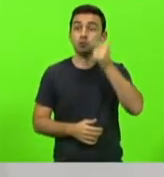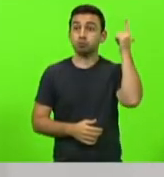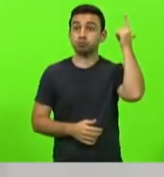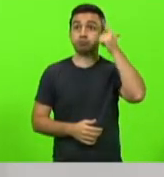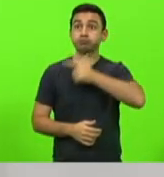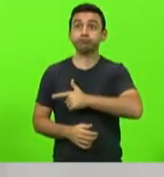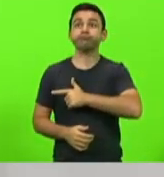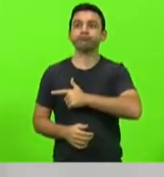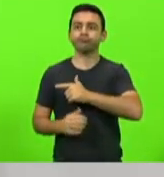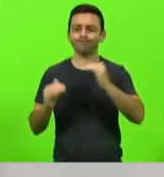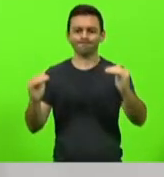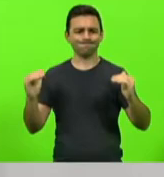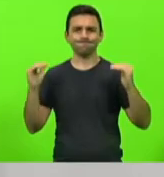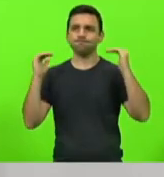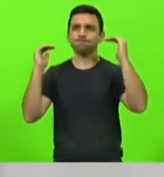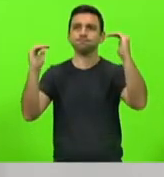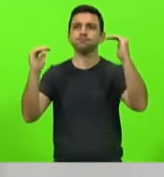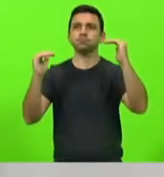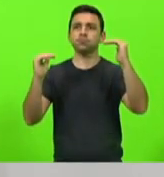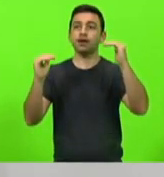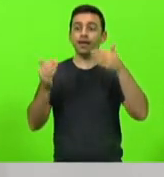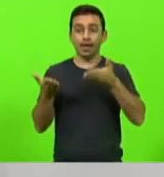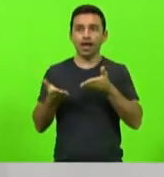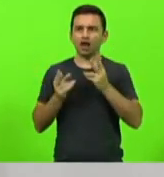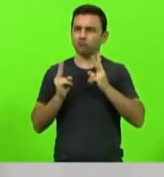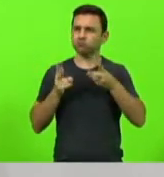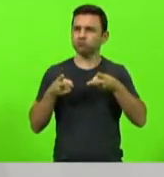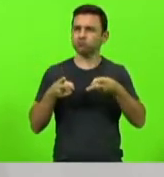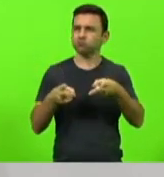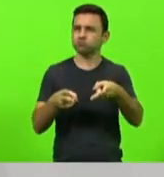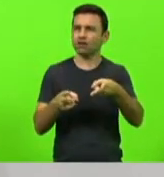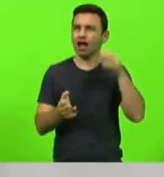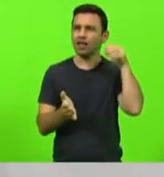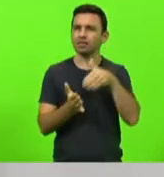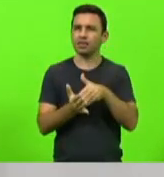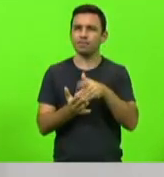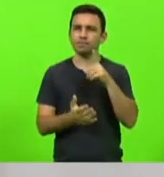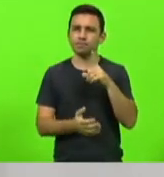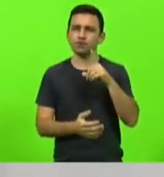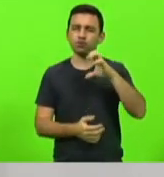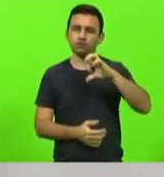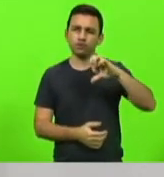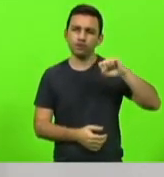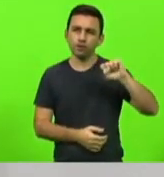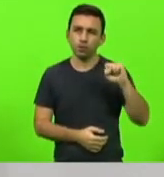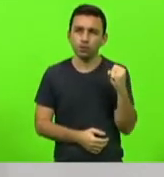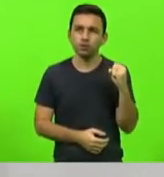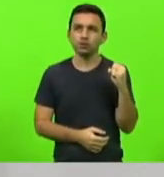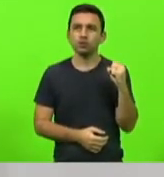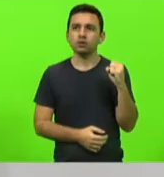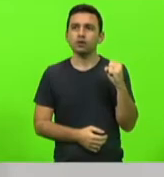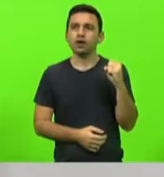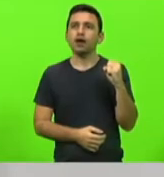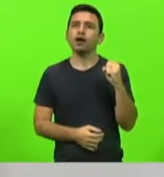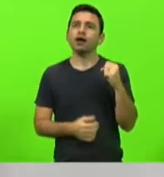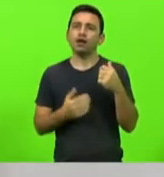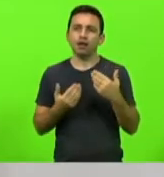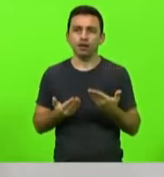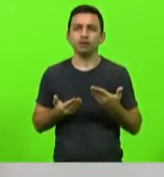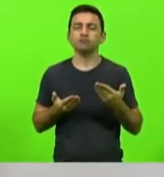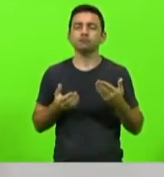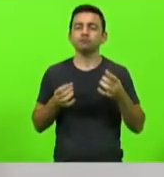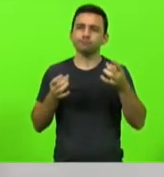posto. Permaneceu no cargo até 1998, quando regressou à sua grande